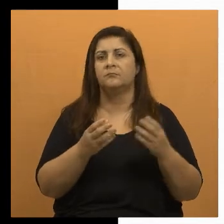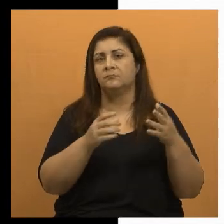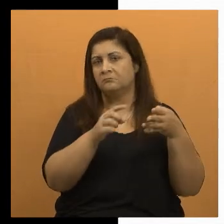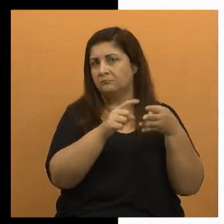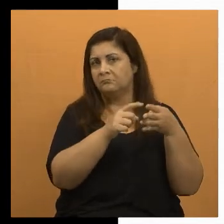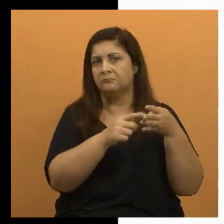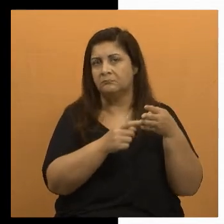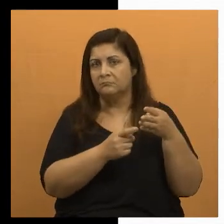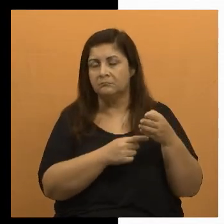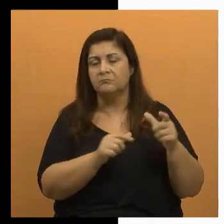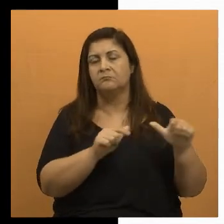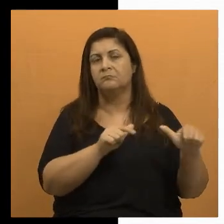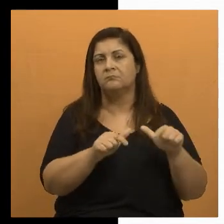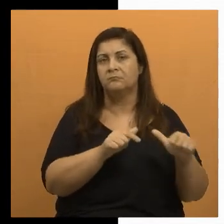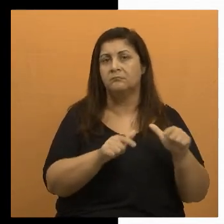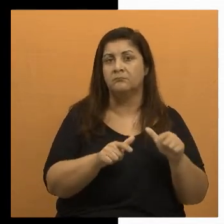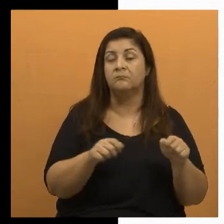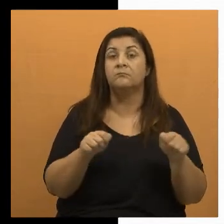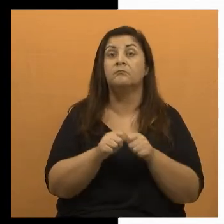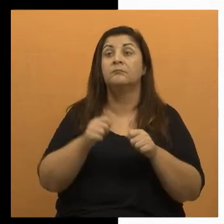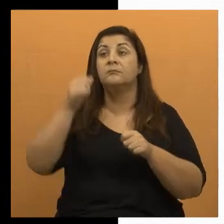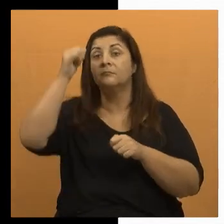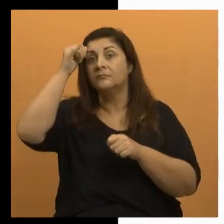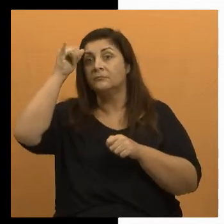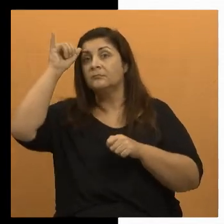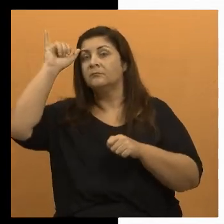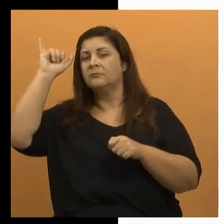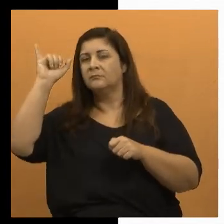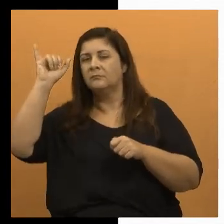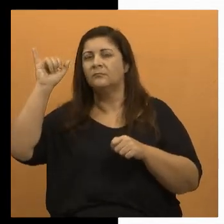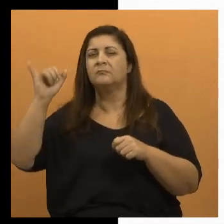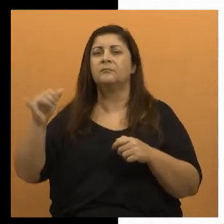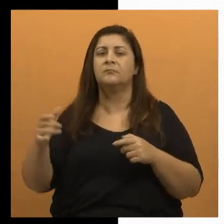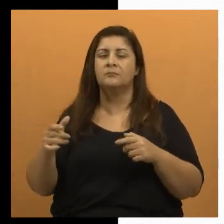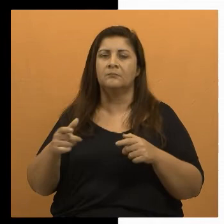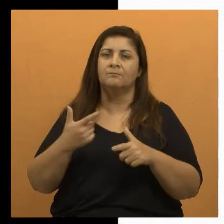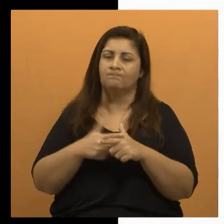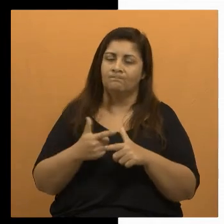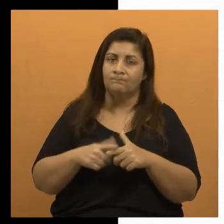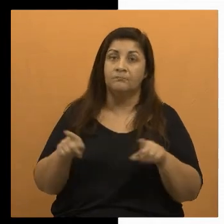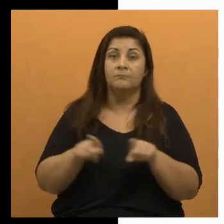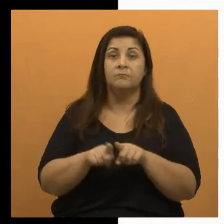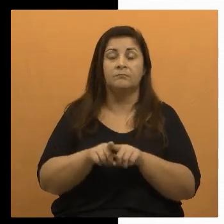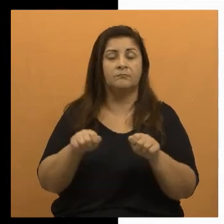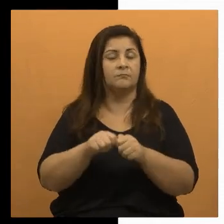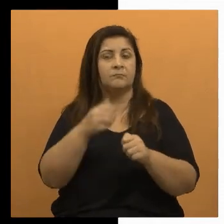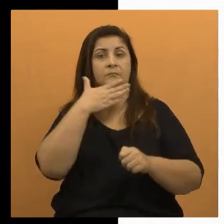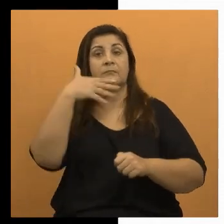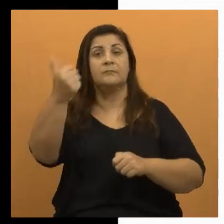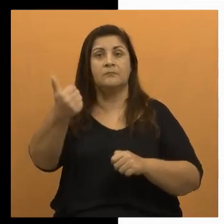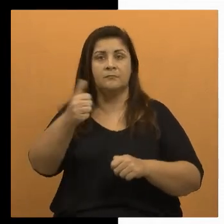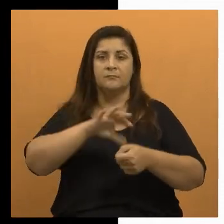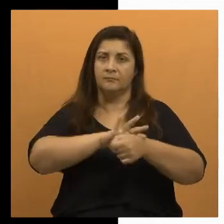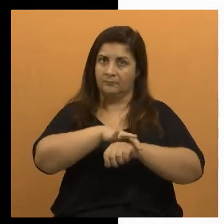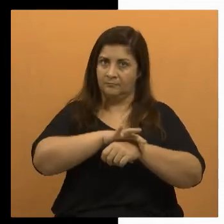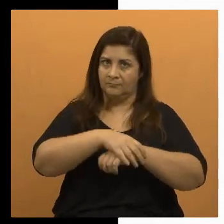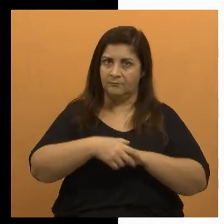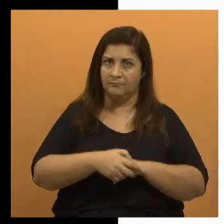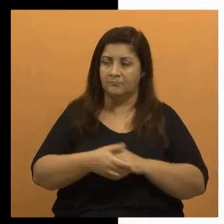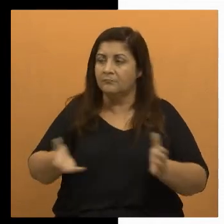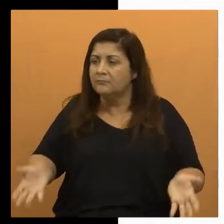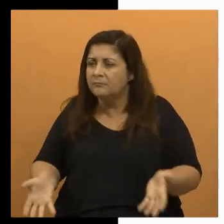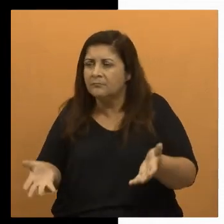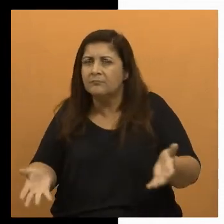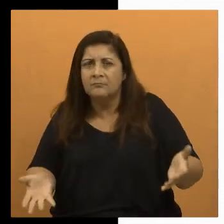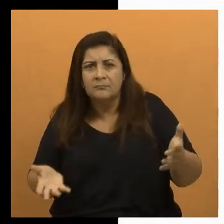que busca, por meio da prevenção primária, melhorar a segurança pública local, incentivando a vizinhança